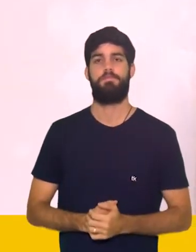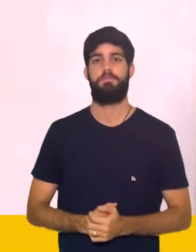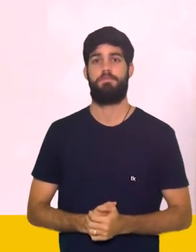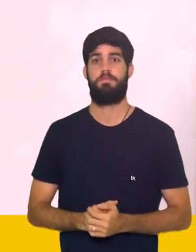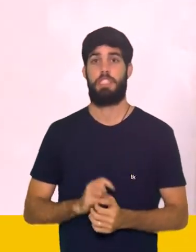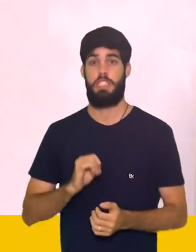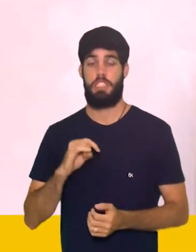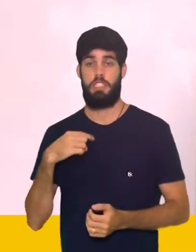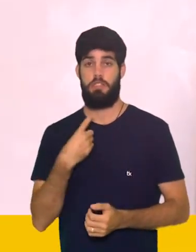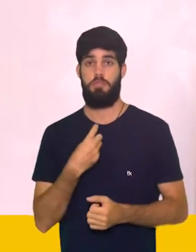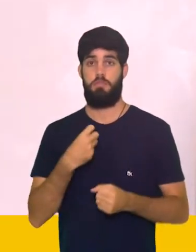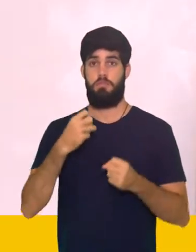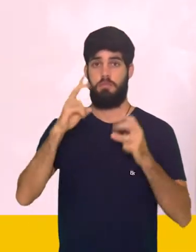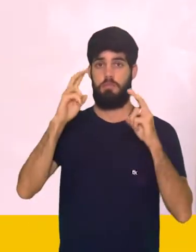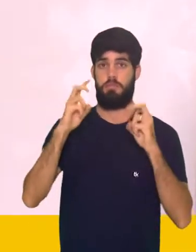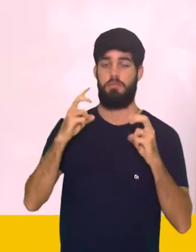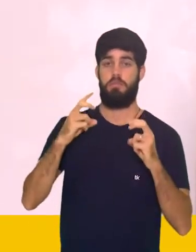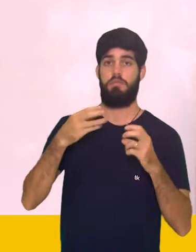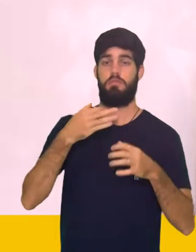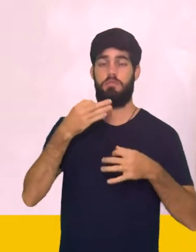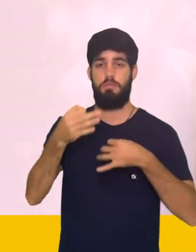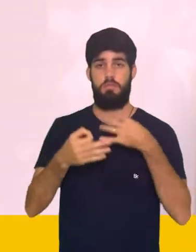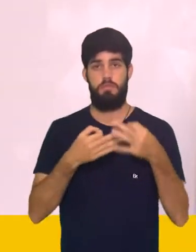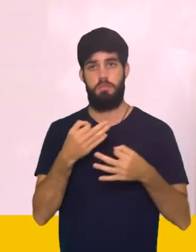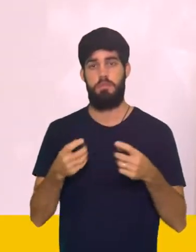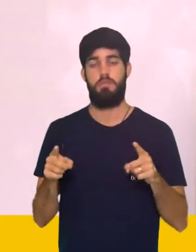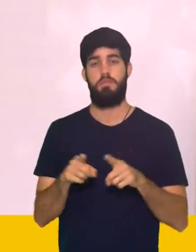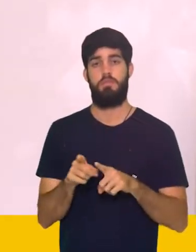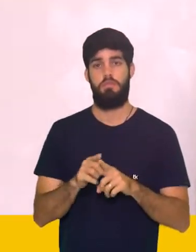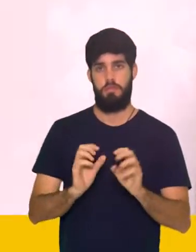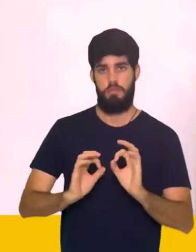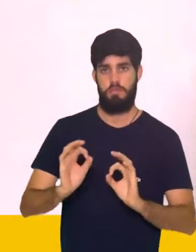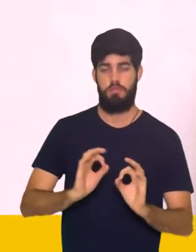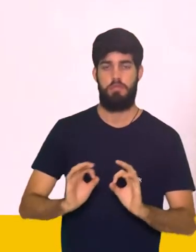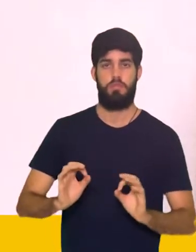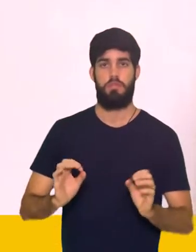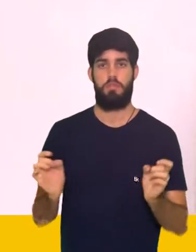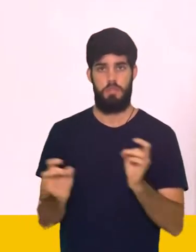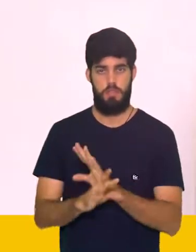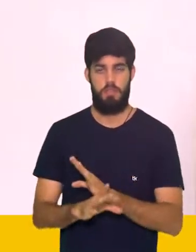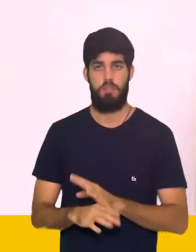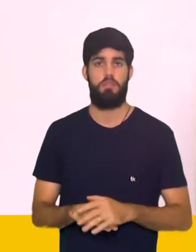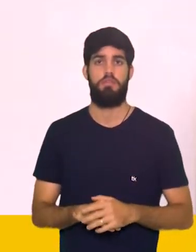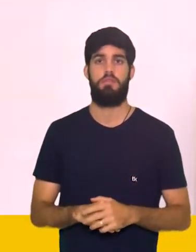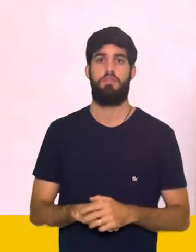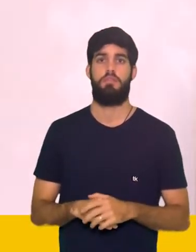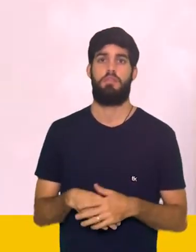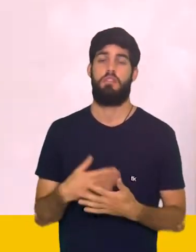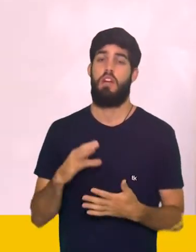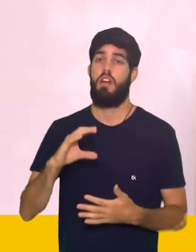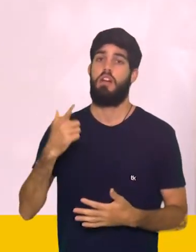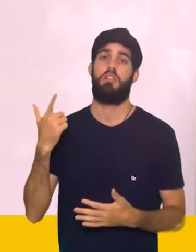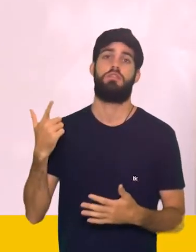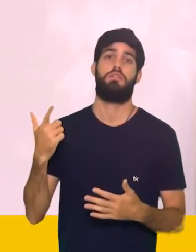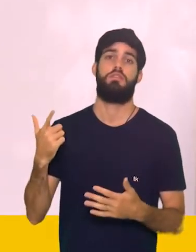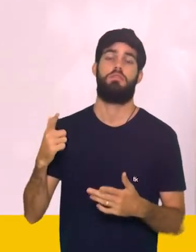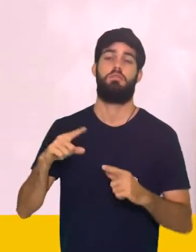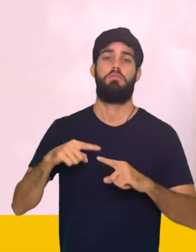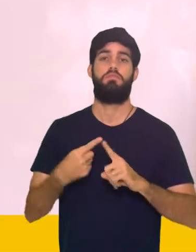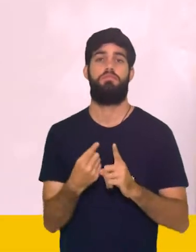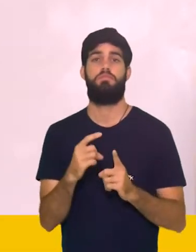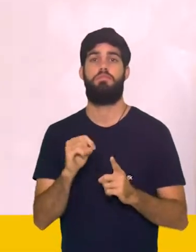assim, tese, justificativa, argumente e resolva, lógico que não teria problema se